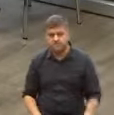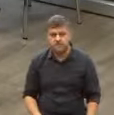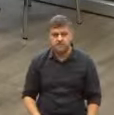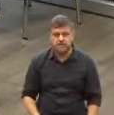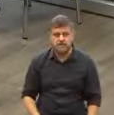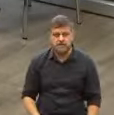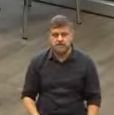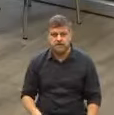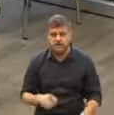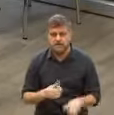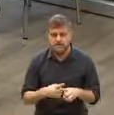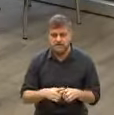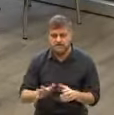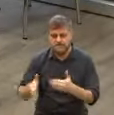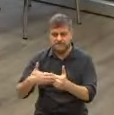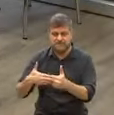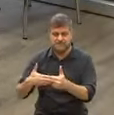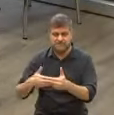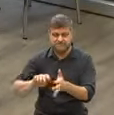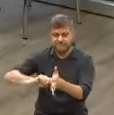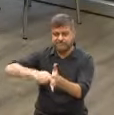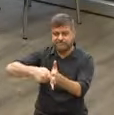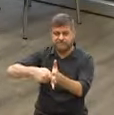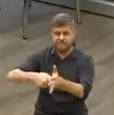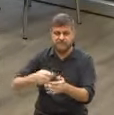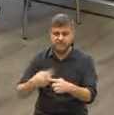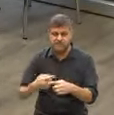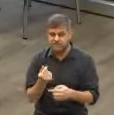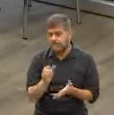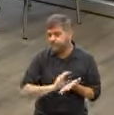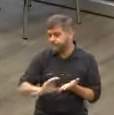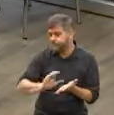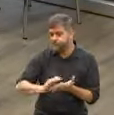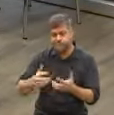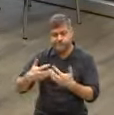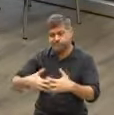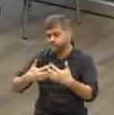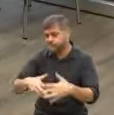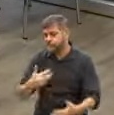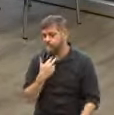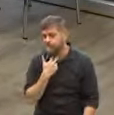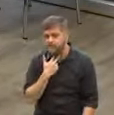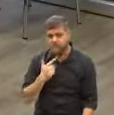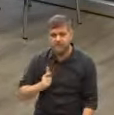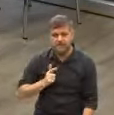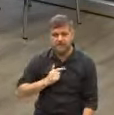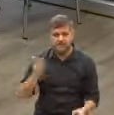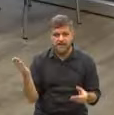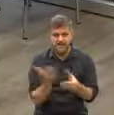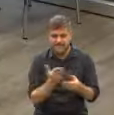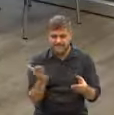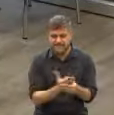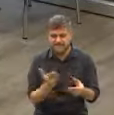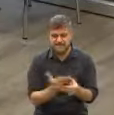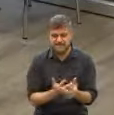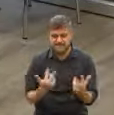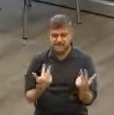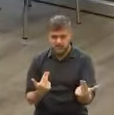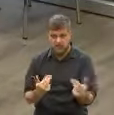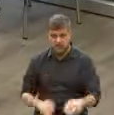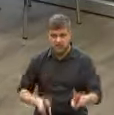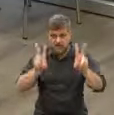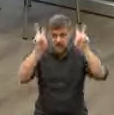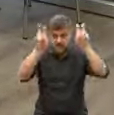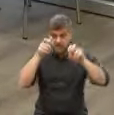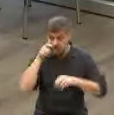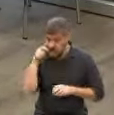porque algumas chegaram a fechar depois, porque sem o dinheiro público ela não teve pernas. Nós tivemos vários processos dessa natureza. Esse é um assunto que é interessante a